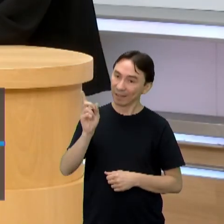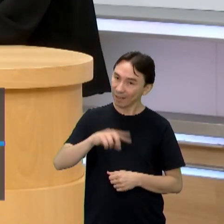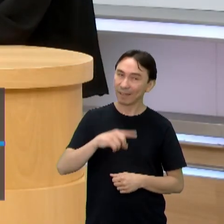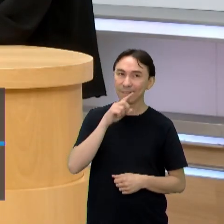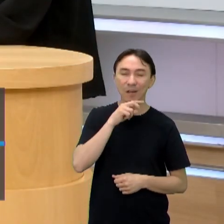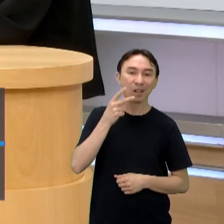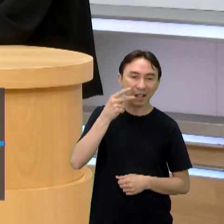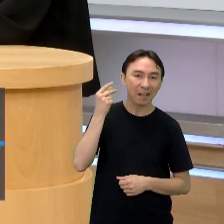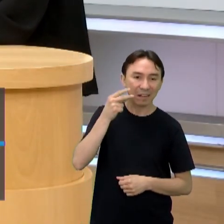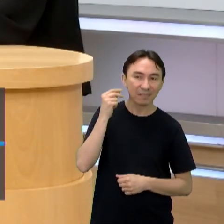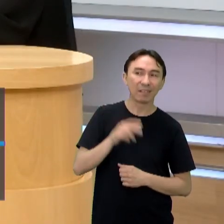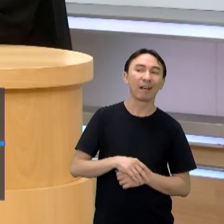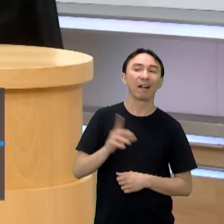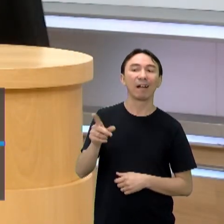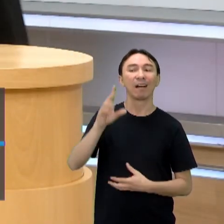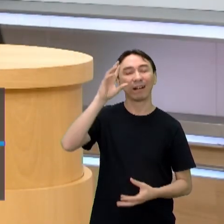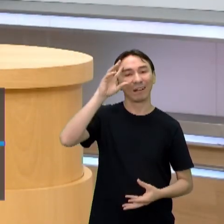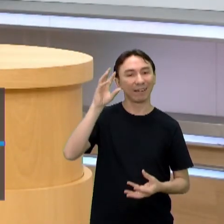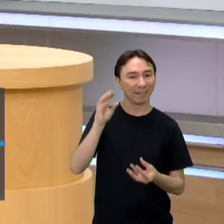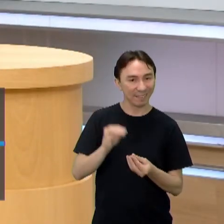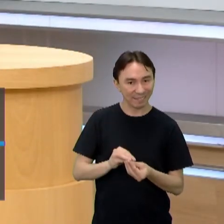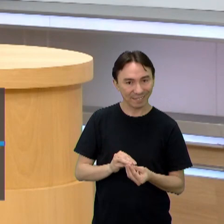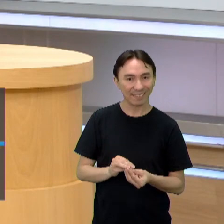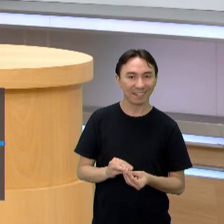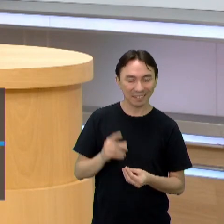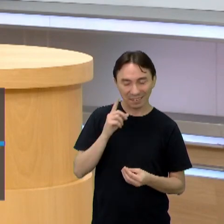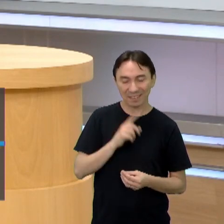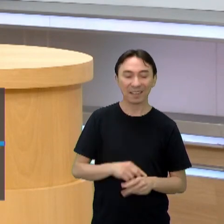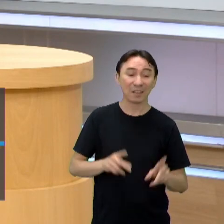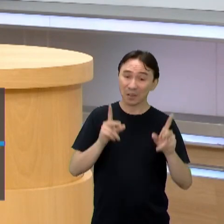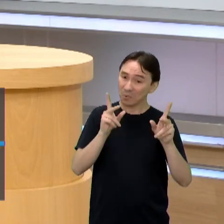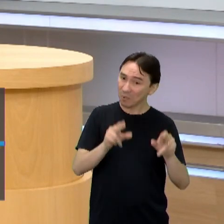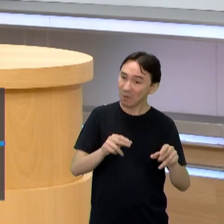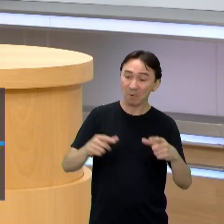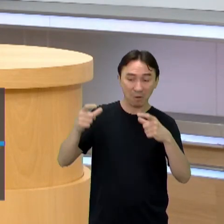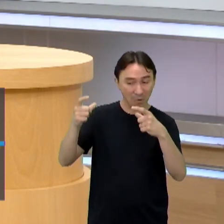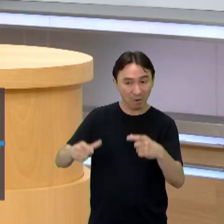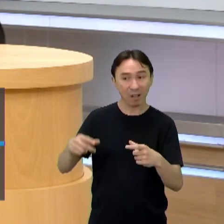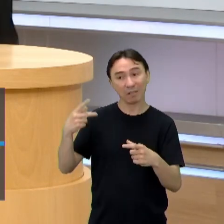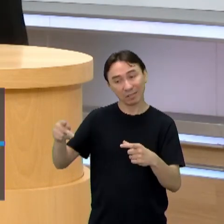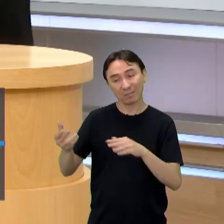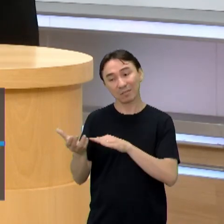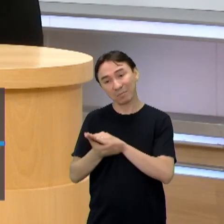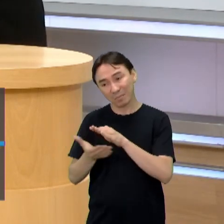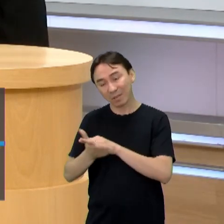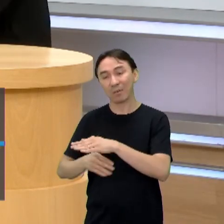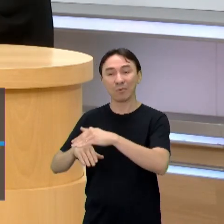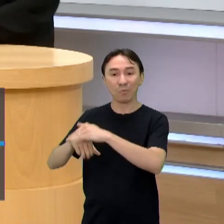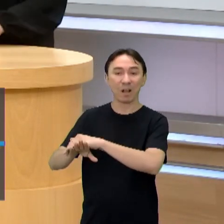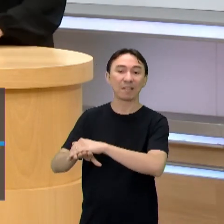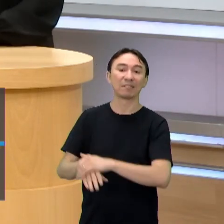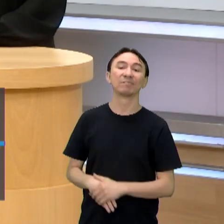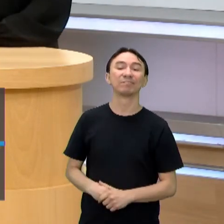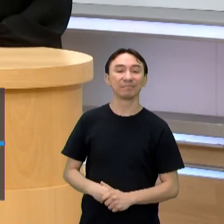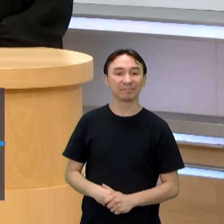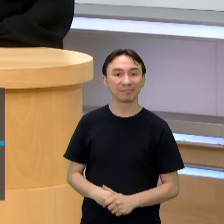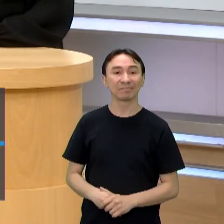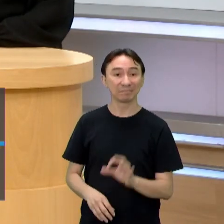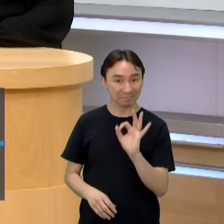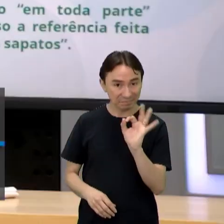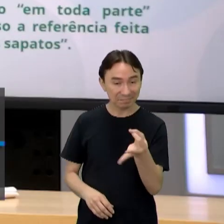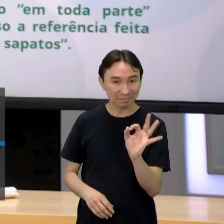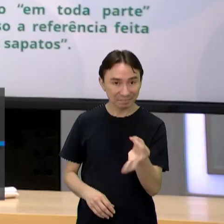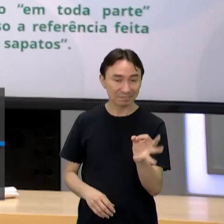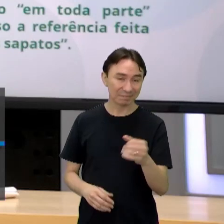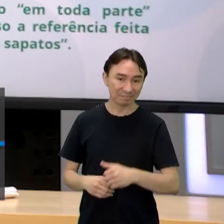Garfield. Igual onde você guarda os sapatos. Certo, Elaine? Também, certíssimo.